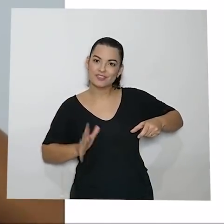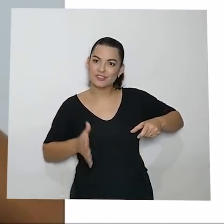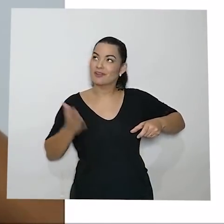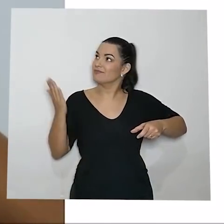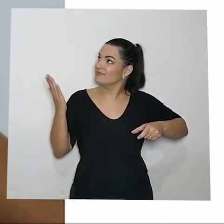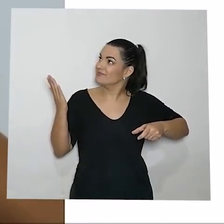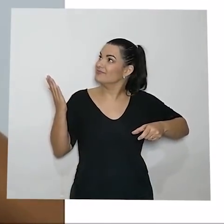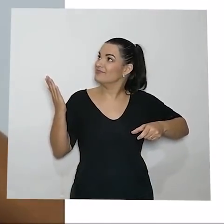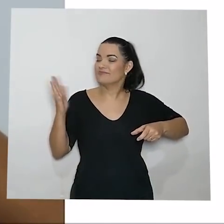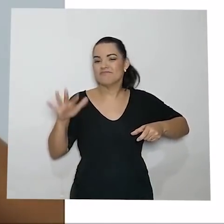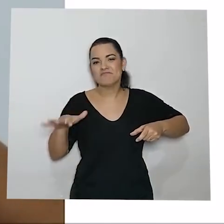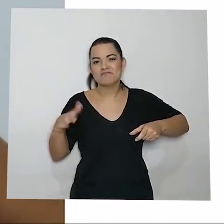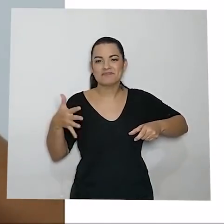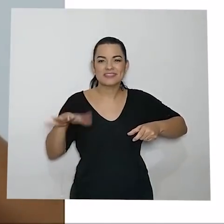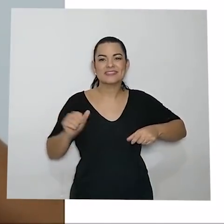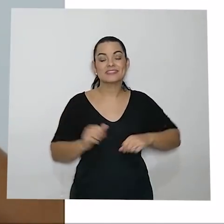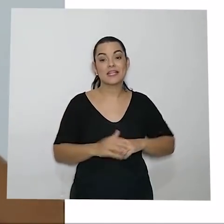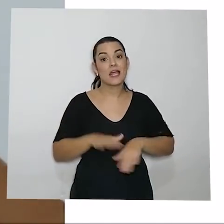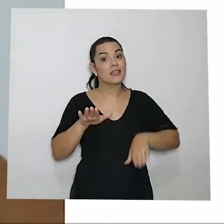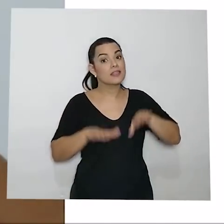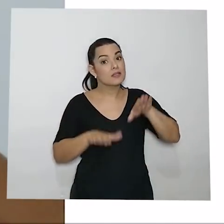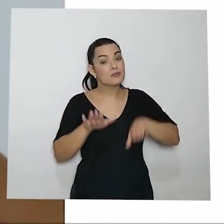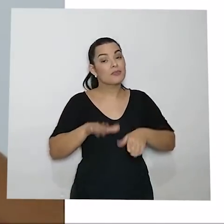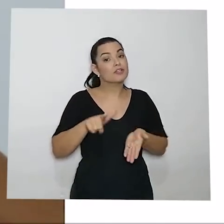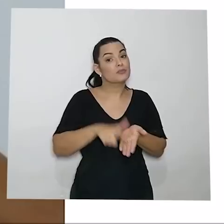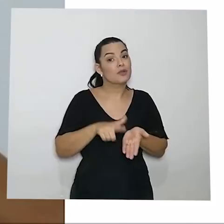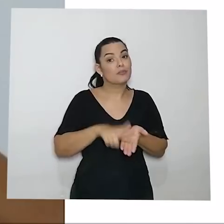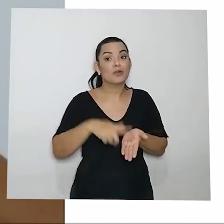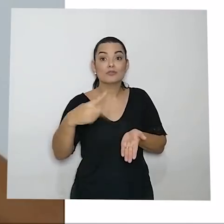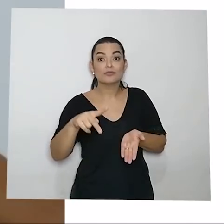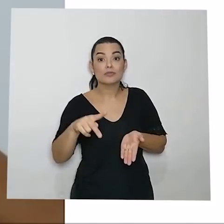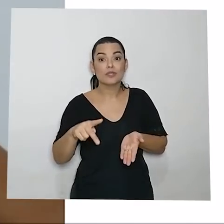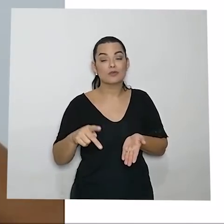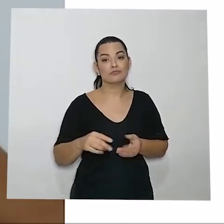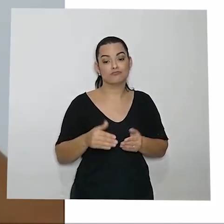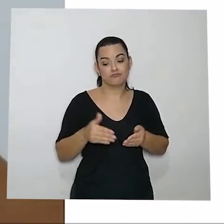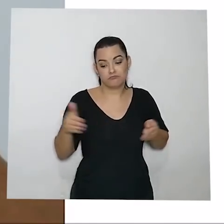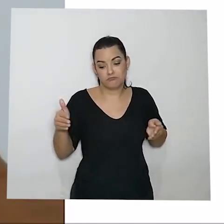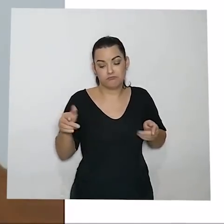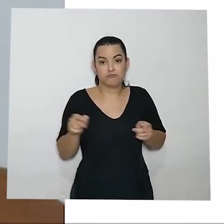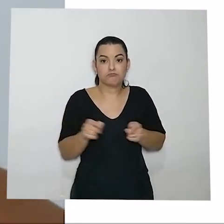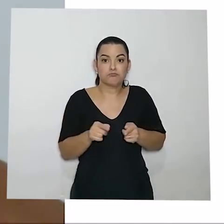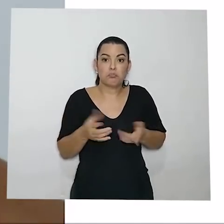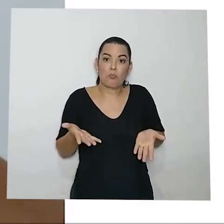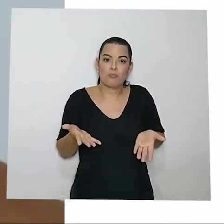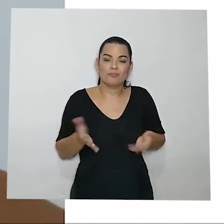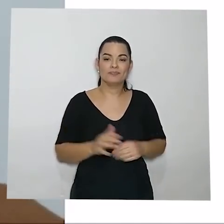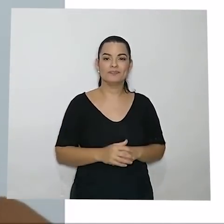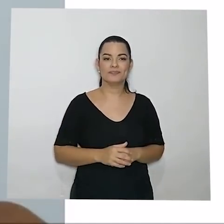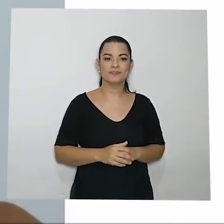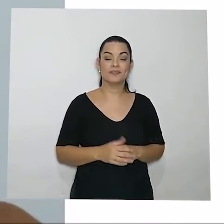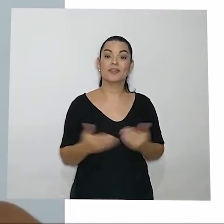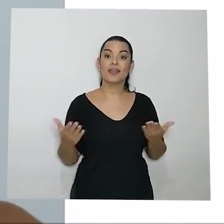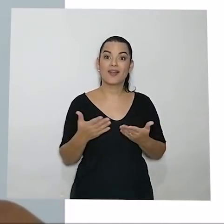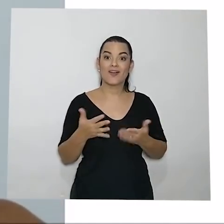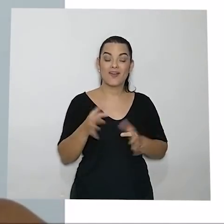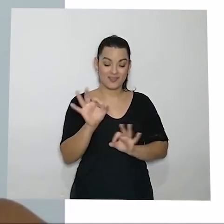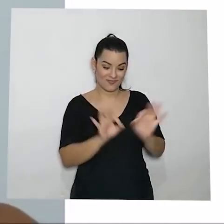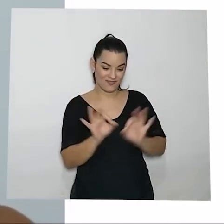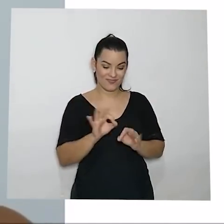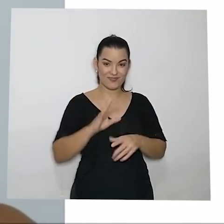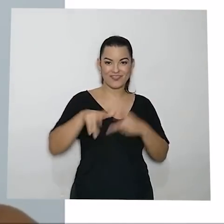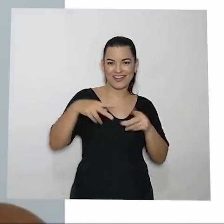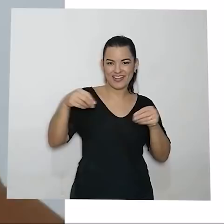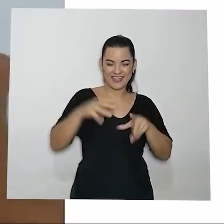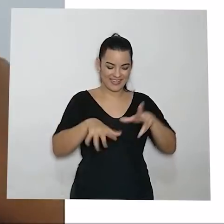menos assim, tá bom? Vai depender muito do tamanho do papelão que você tem em casa. Bom, agora chegou a hora de